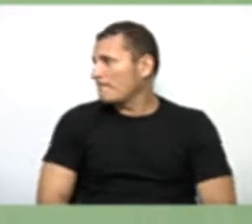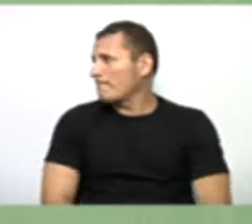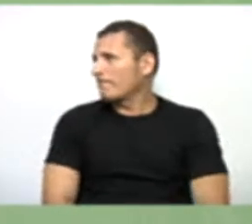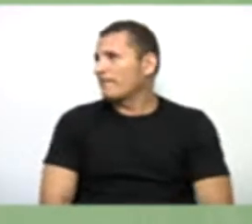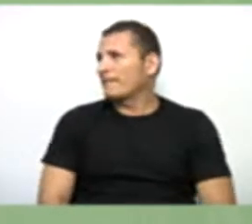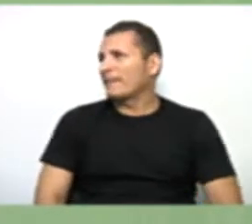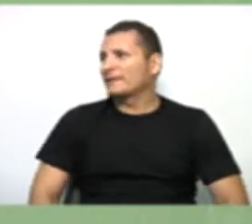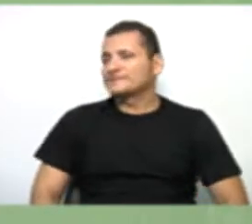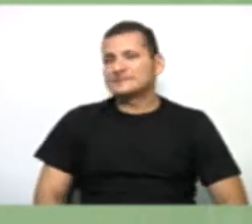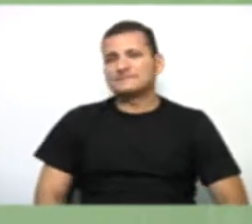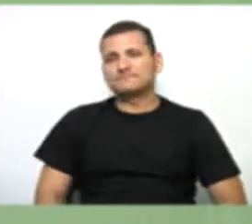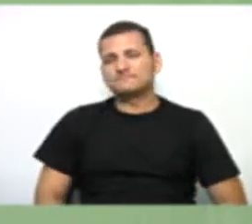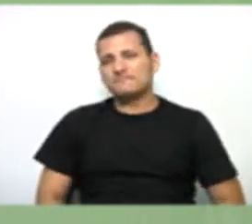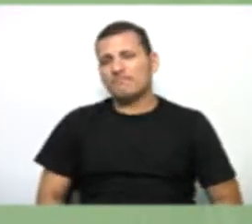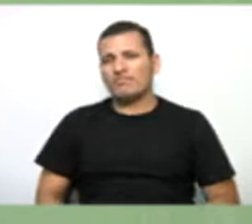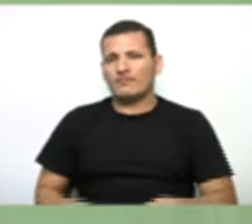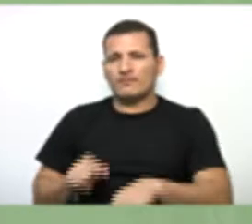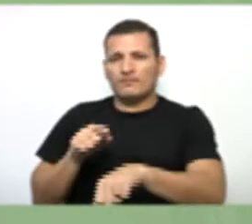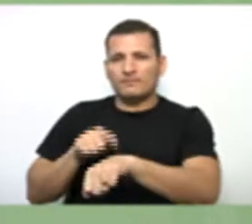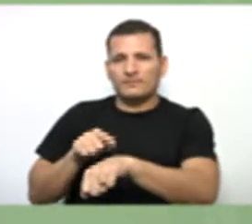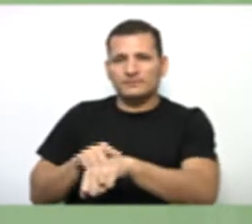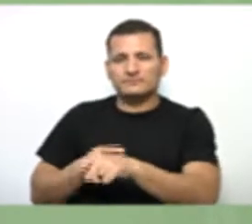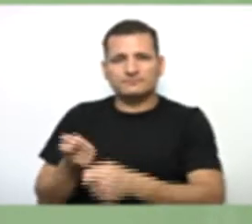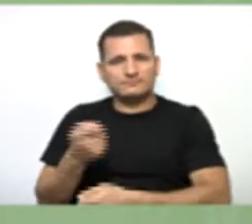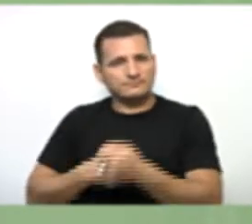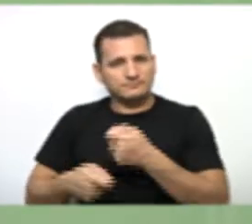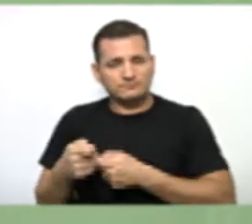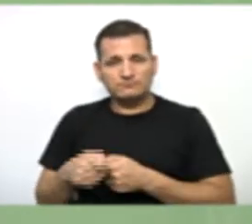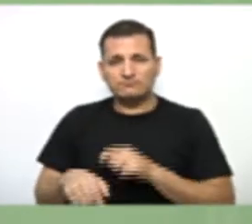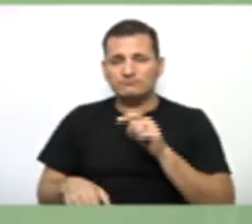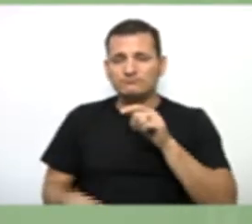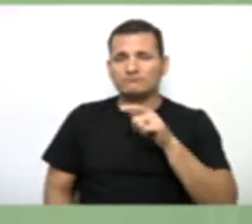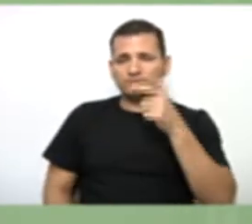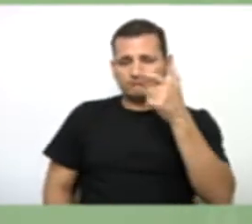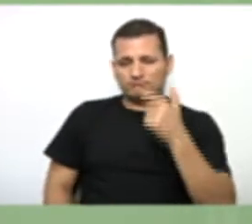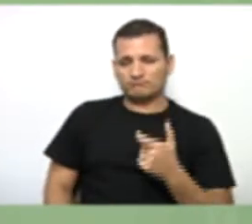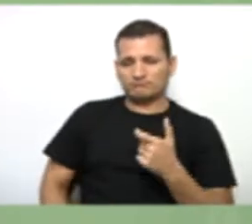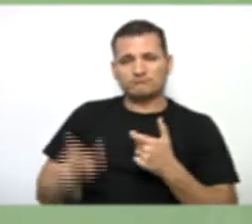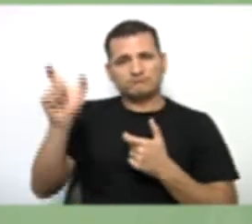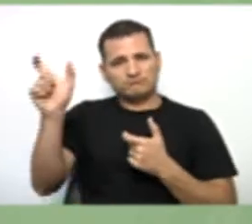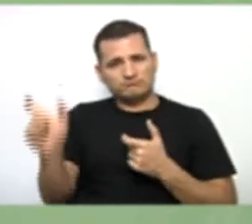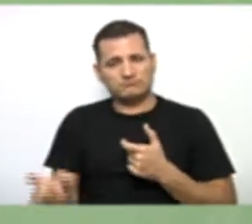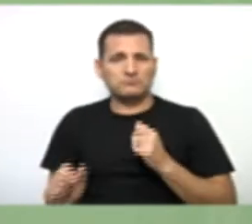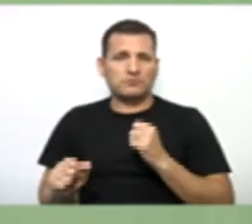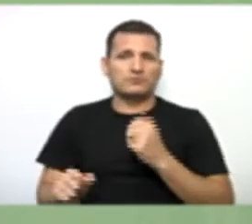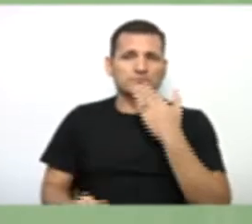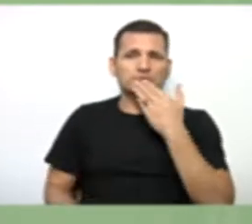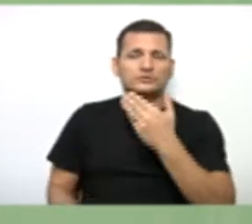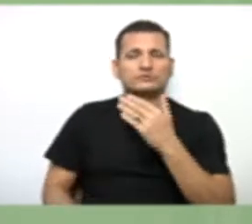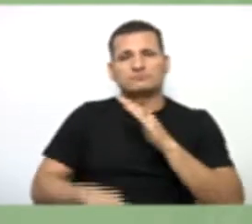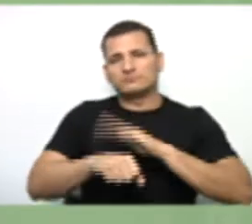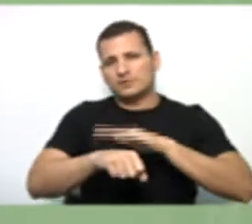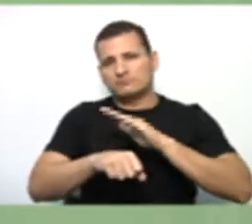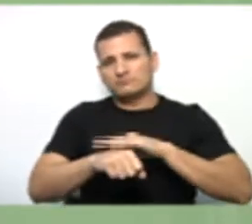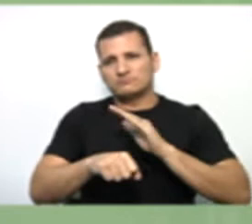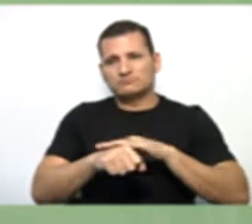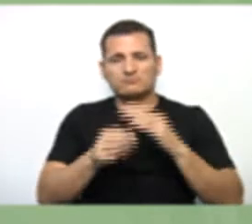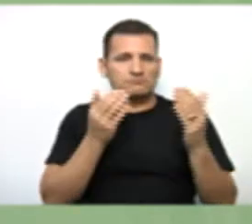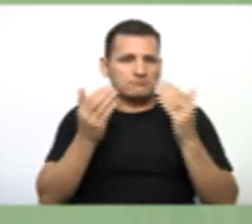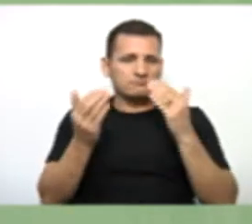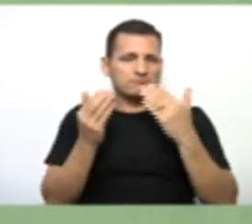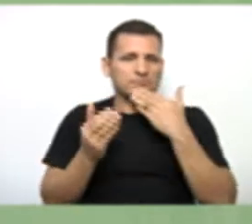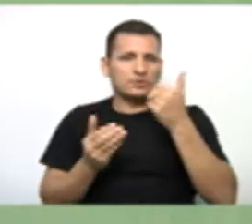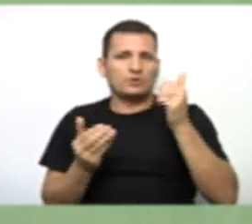Entenda que no momento da negociação, você e a outra parte pode pedir um tempo para analisar melhor a